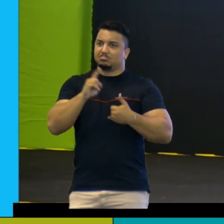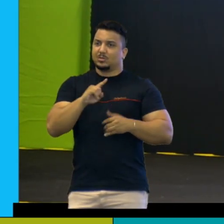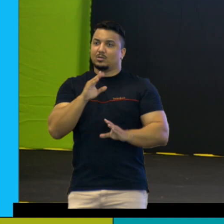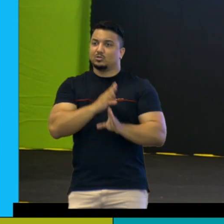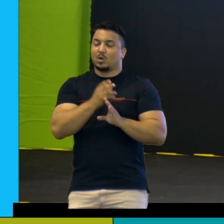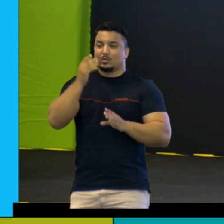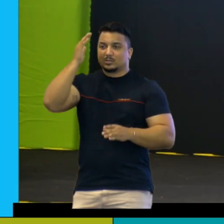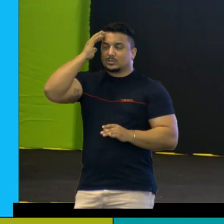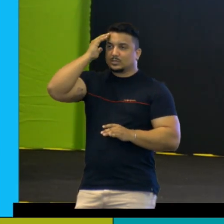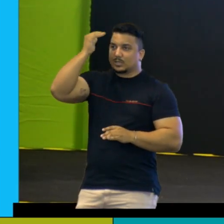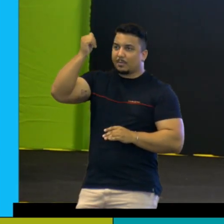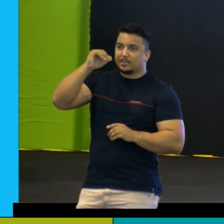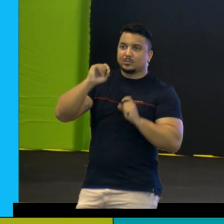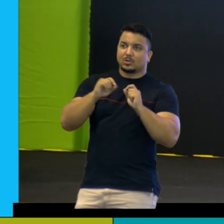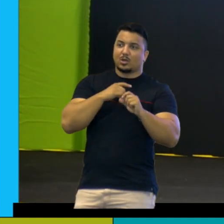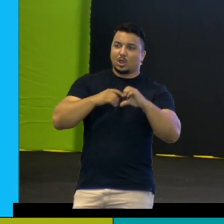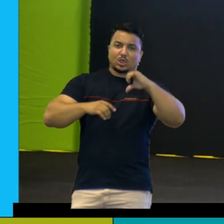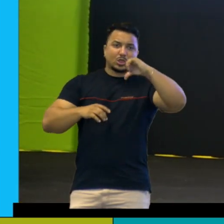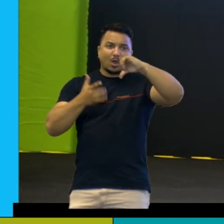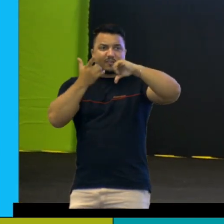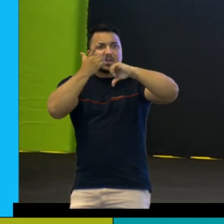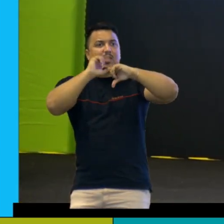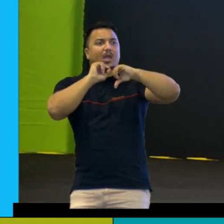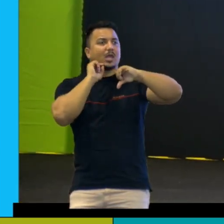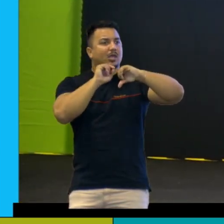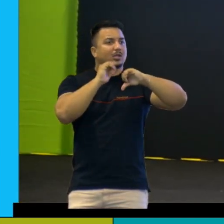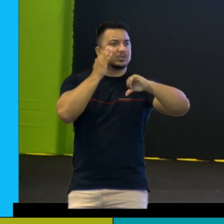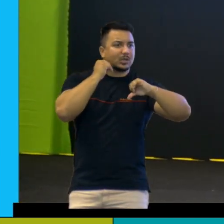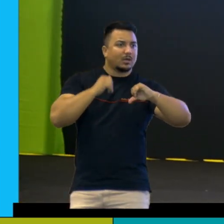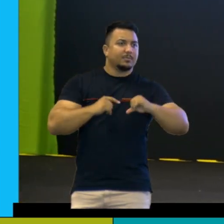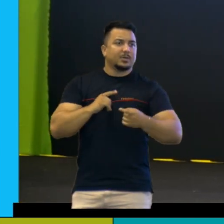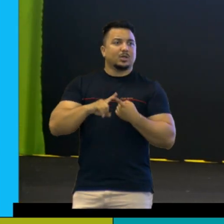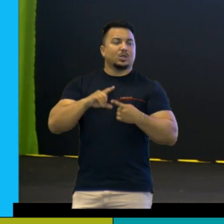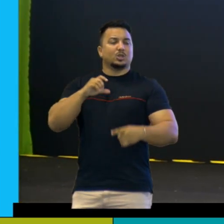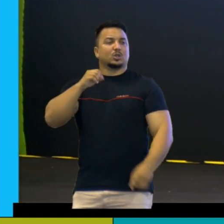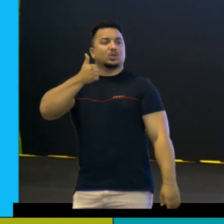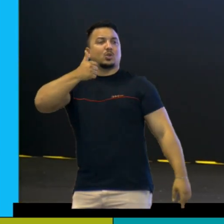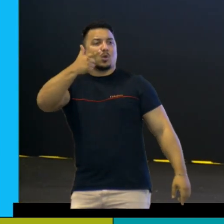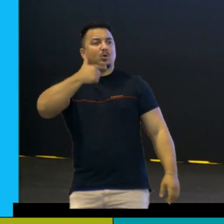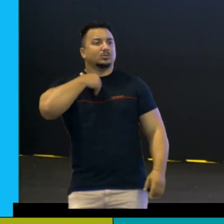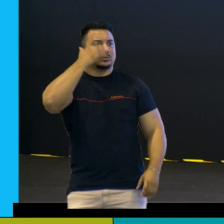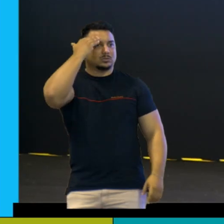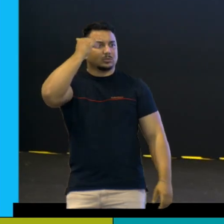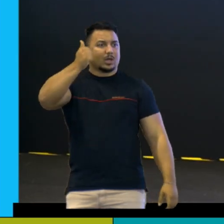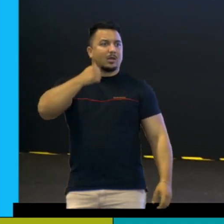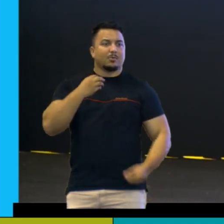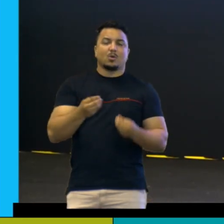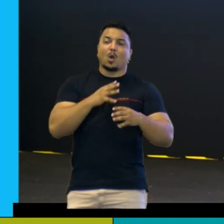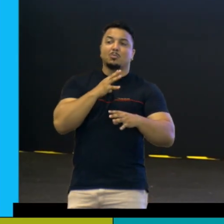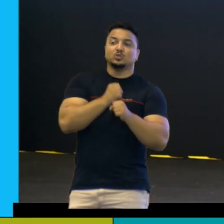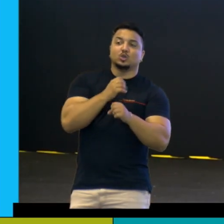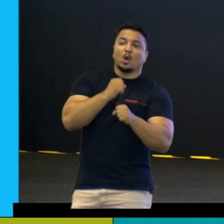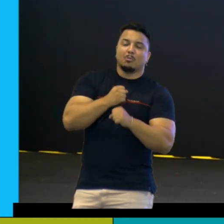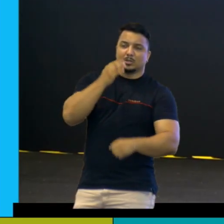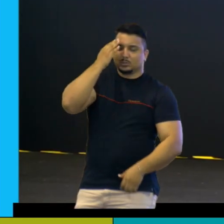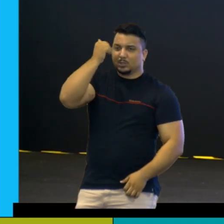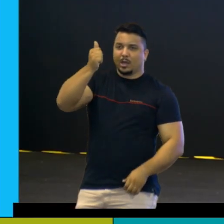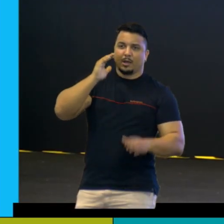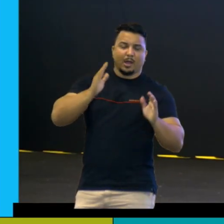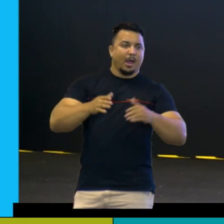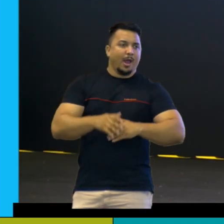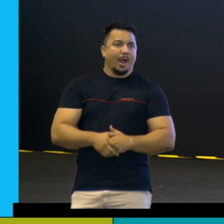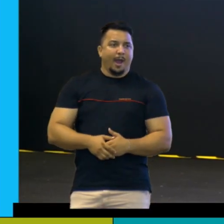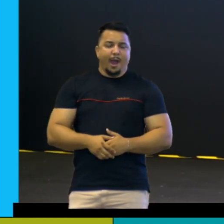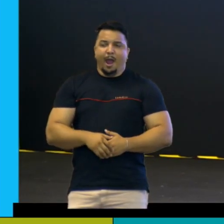interpretar. Ele me disse lá quem era o 9. Ele me disse lá quem era o 12. E ele me disse como era que somava. Na tabela ele me disse